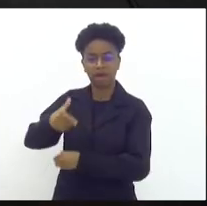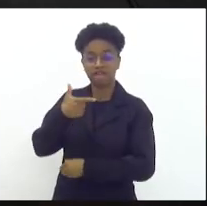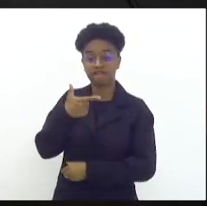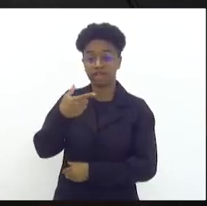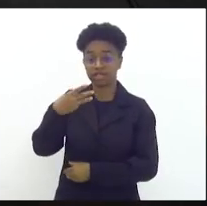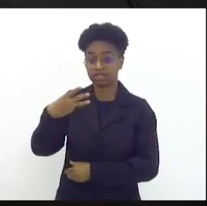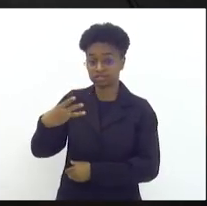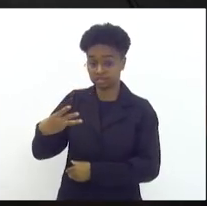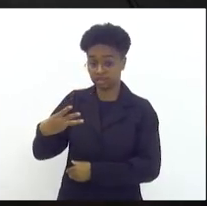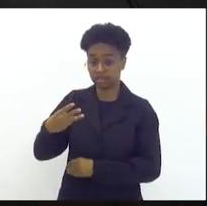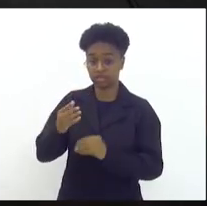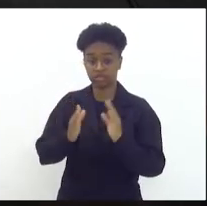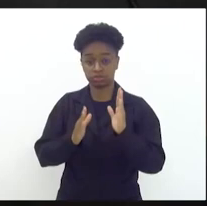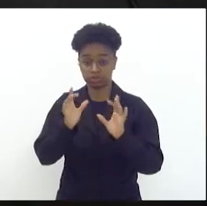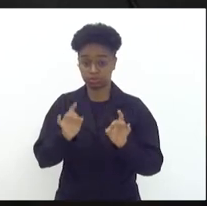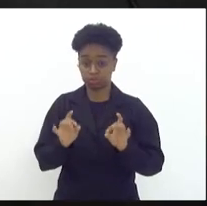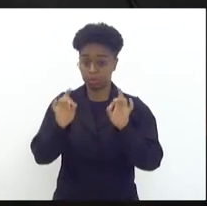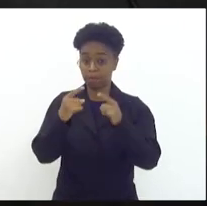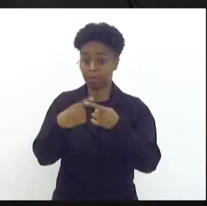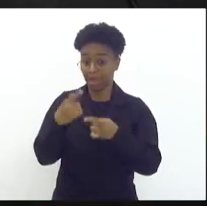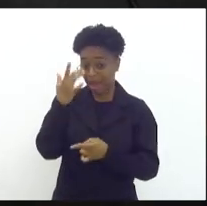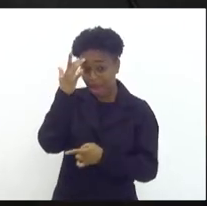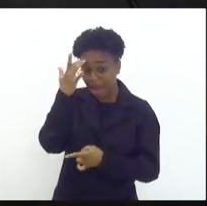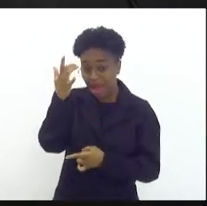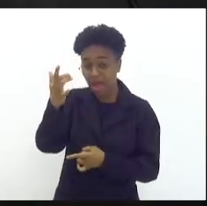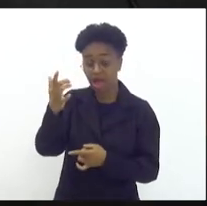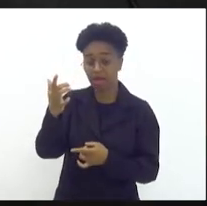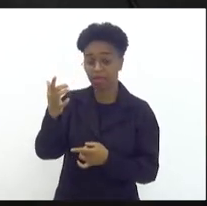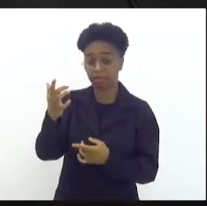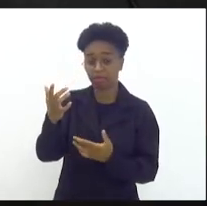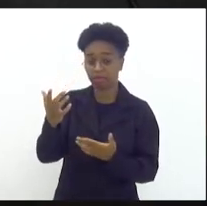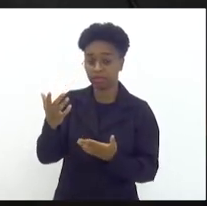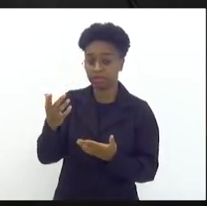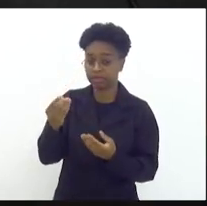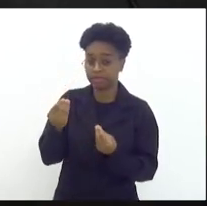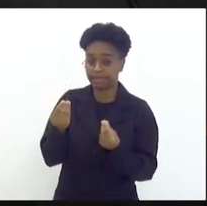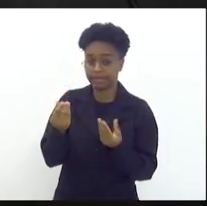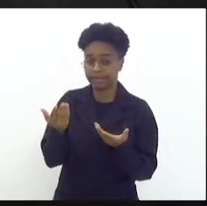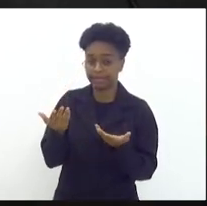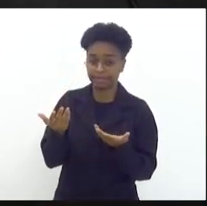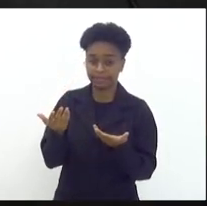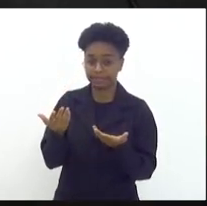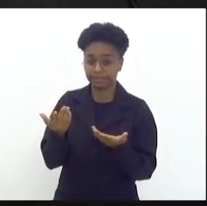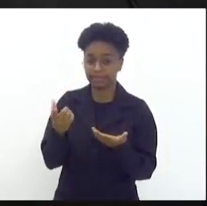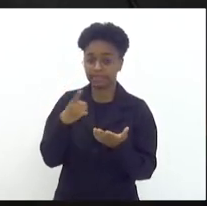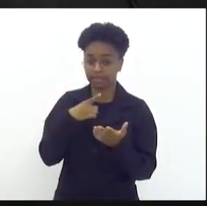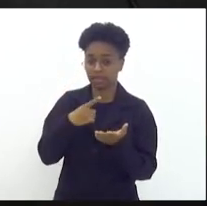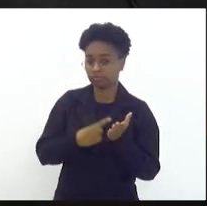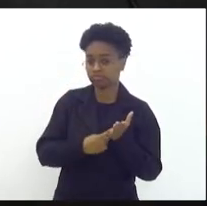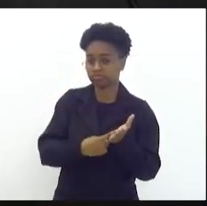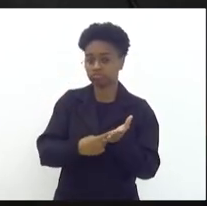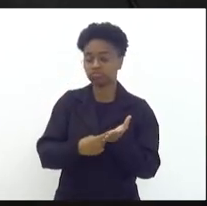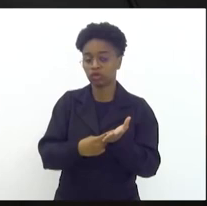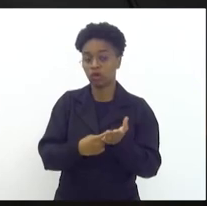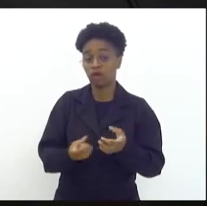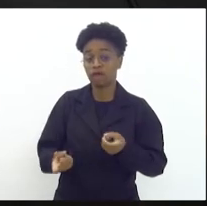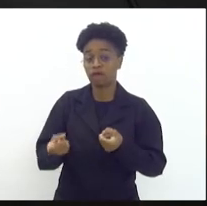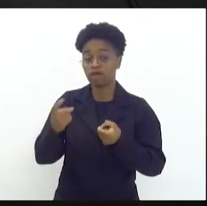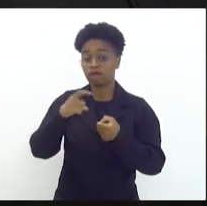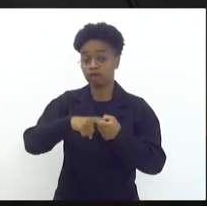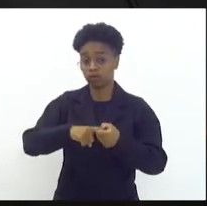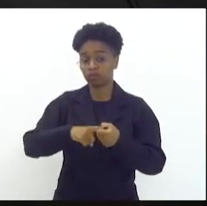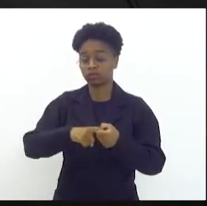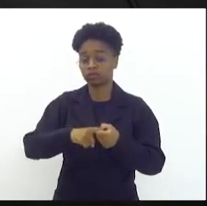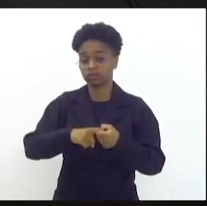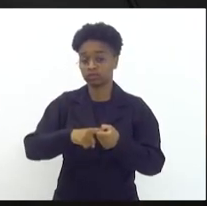especiais porque no dia seguinte é estava marcado para votar essa